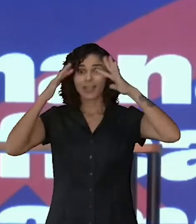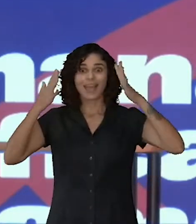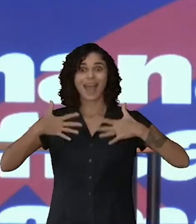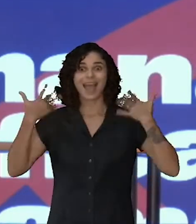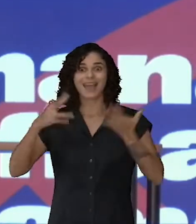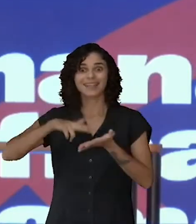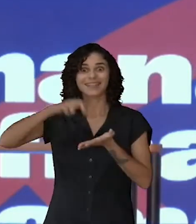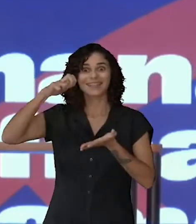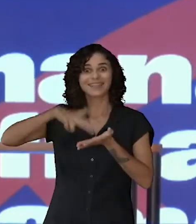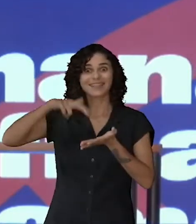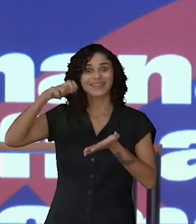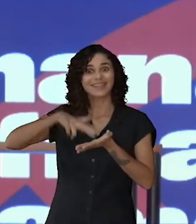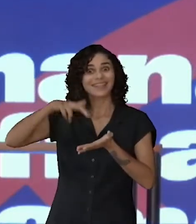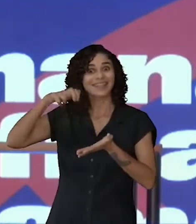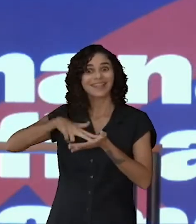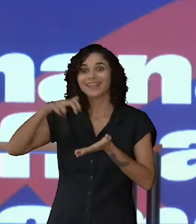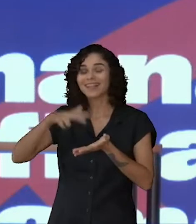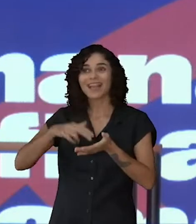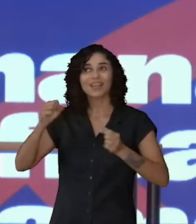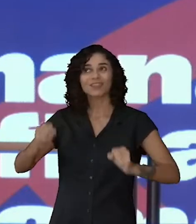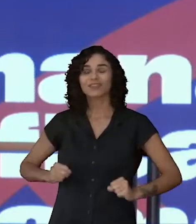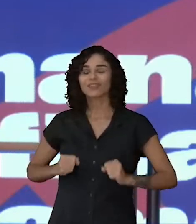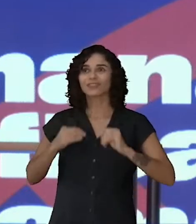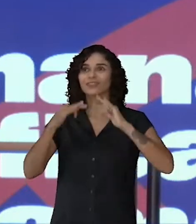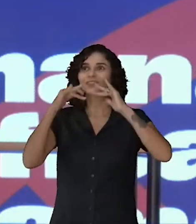raiz significa cheio de Deus.